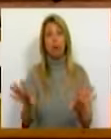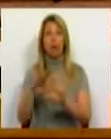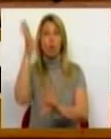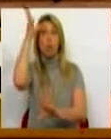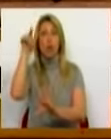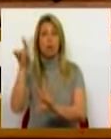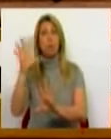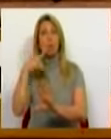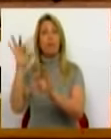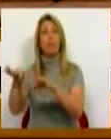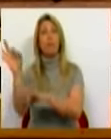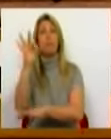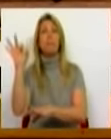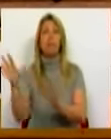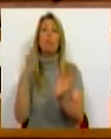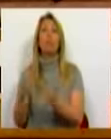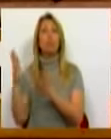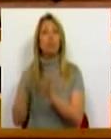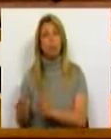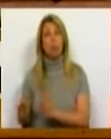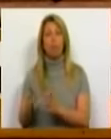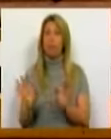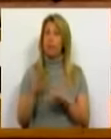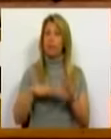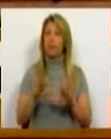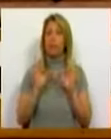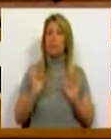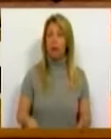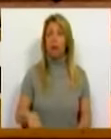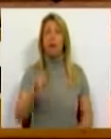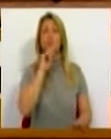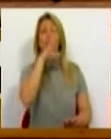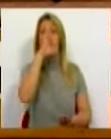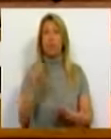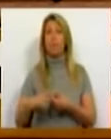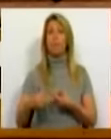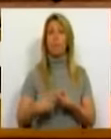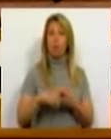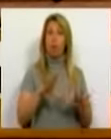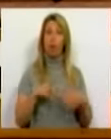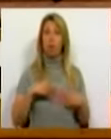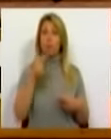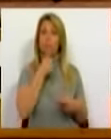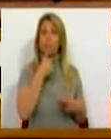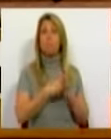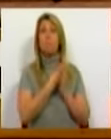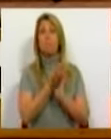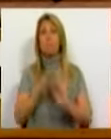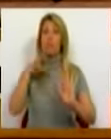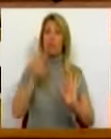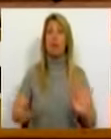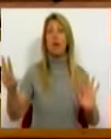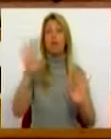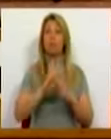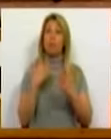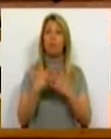produção. Abertura da possibilidade dos Estados-membros poderem adotar medidas nacionais para se alcançar a redução da